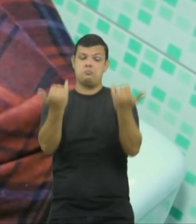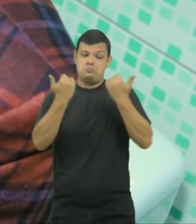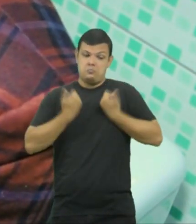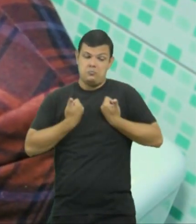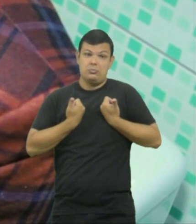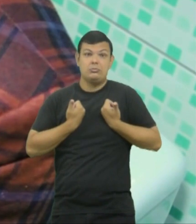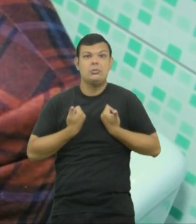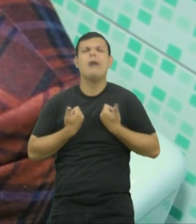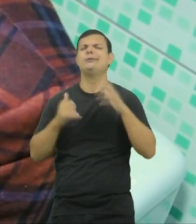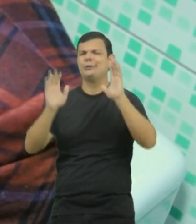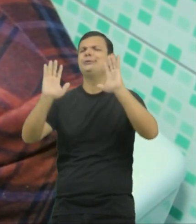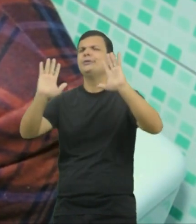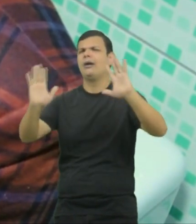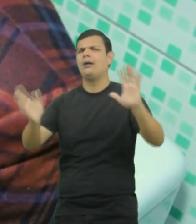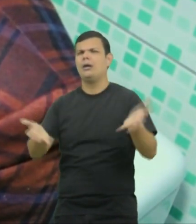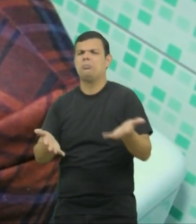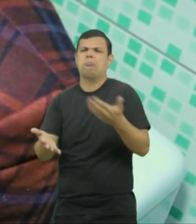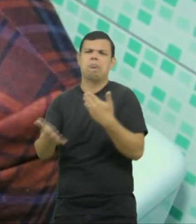lá!